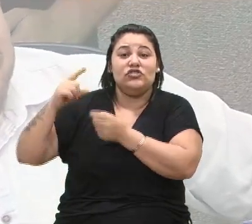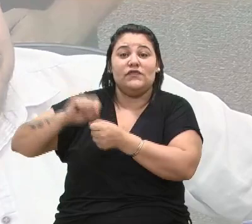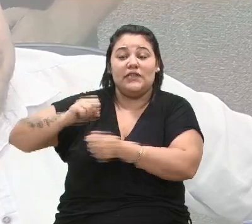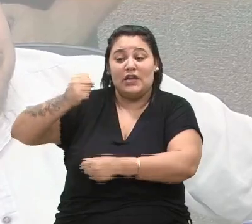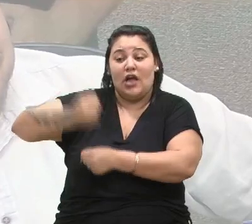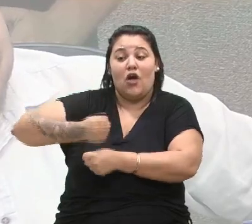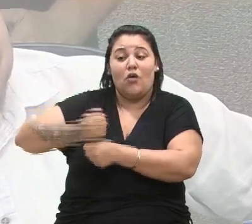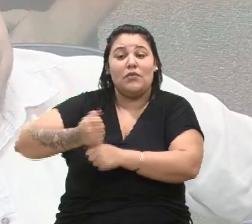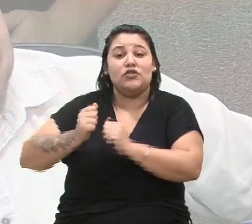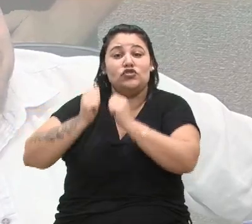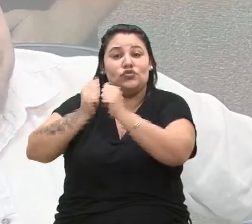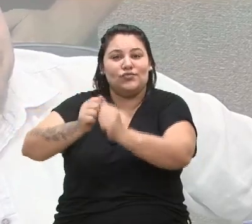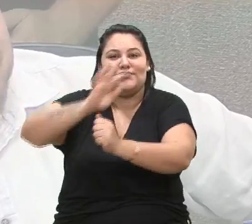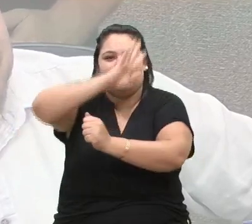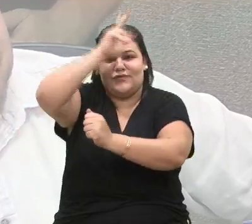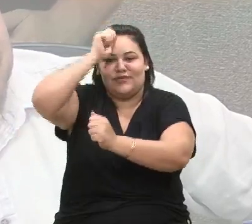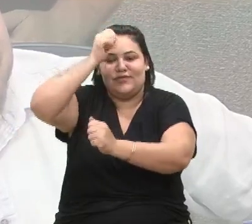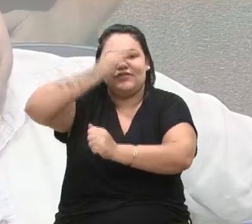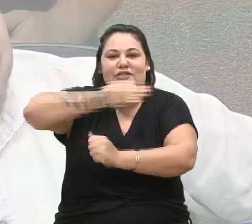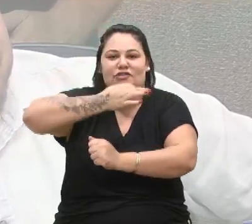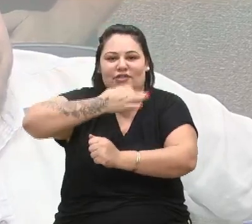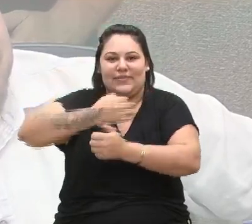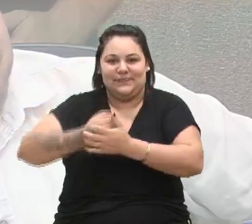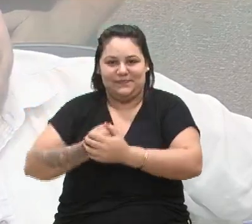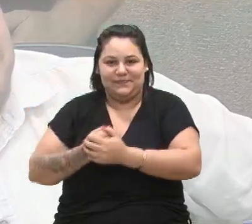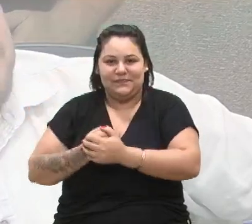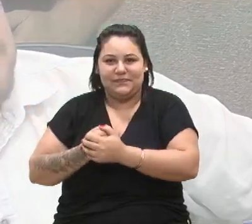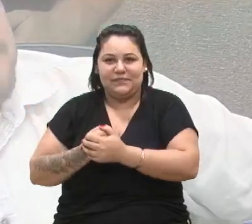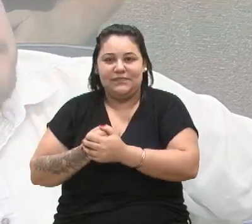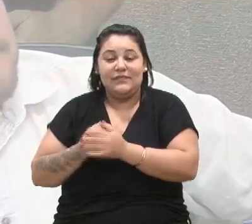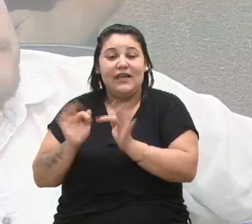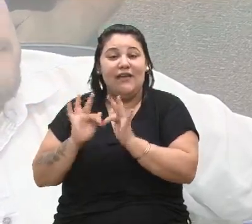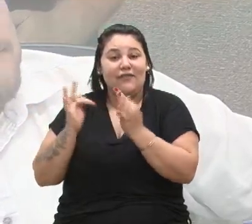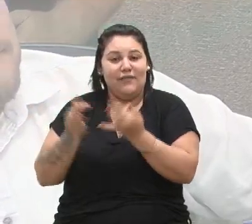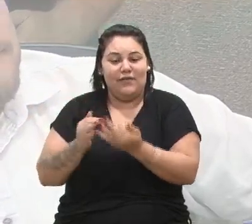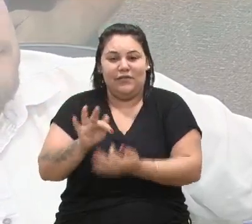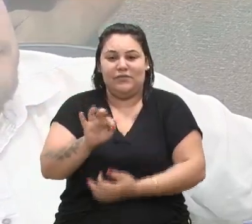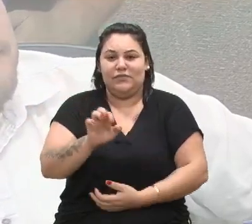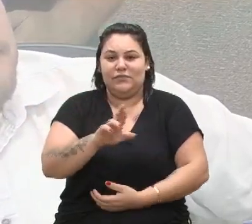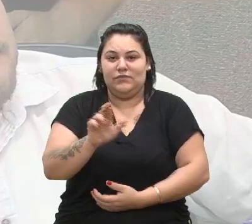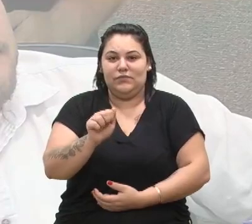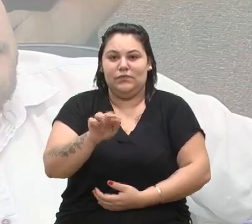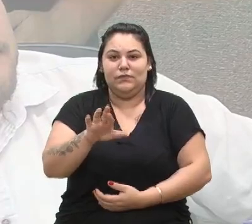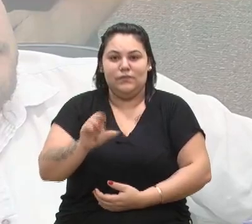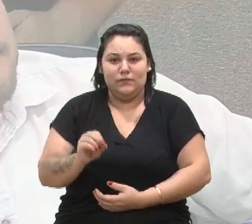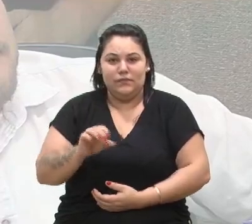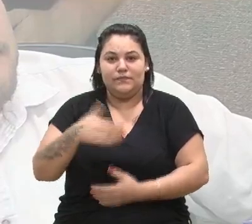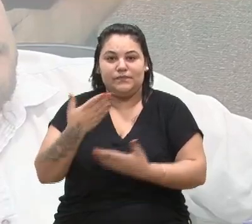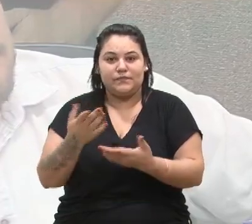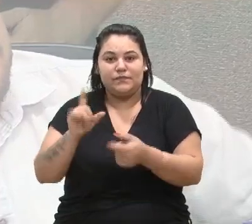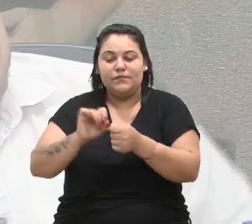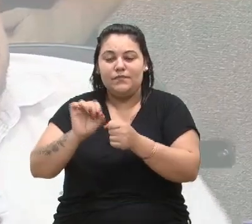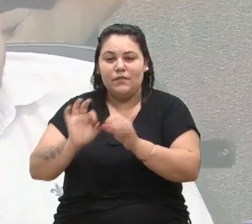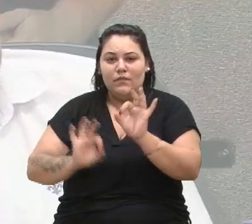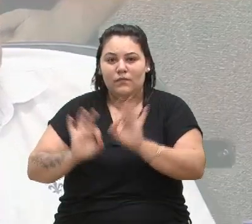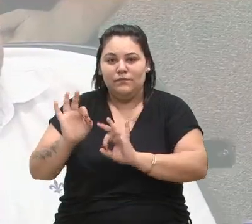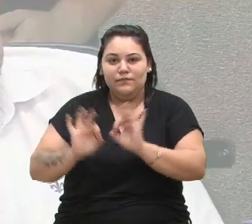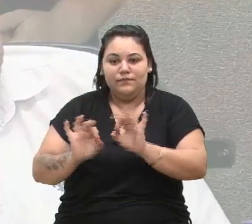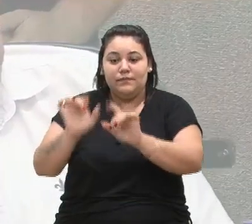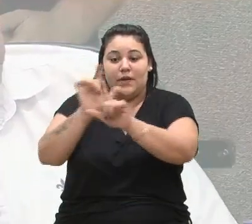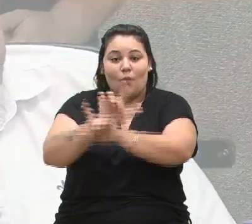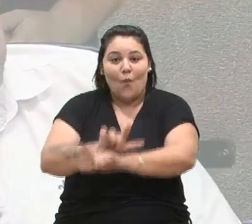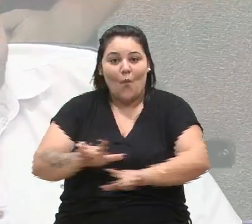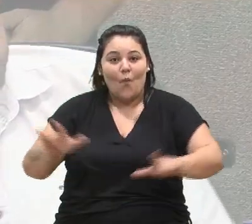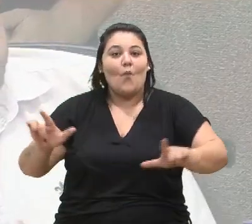à Prefeitura Municipal de Caxias do Sul. A família Ferraro buscou então realizar a desapropriação do